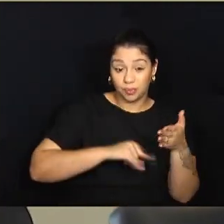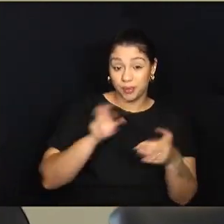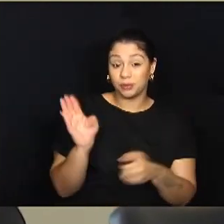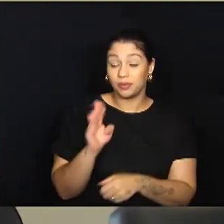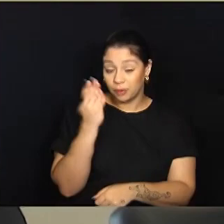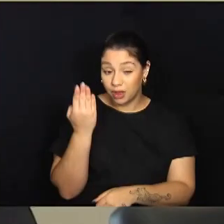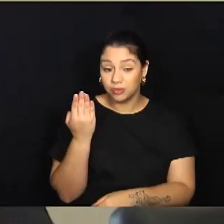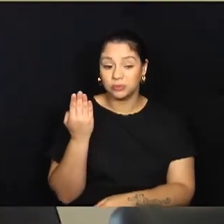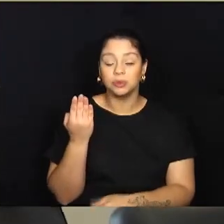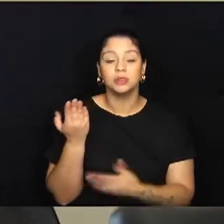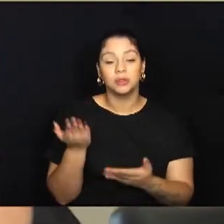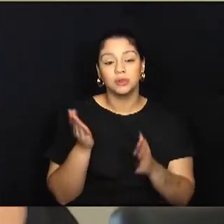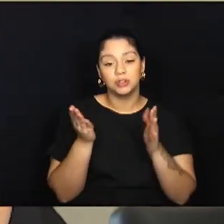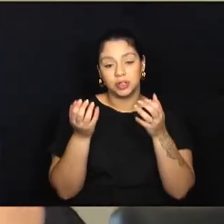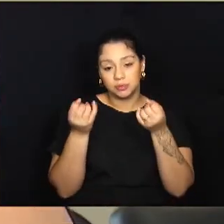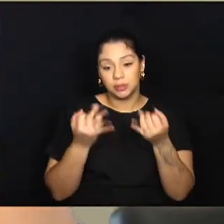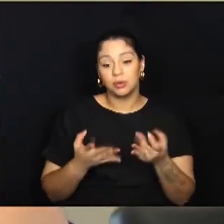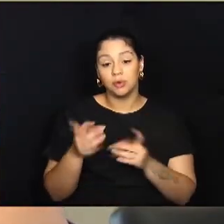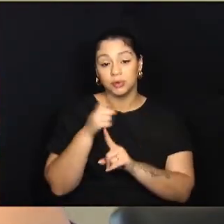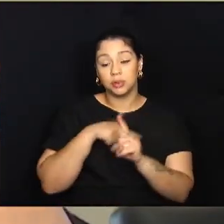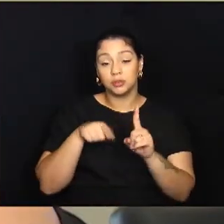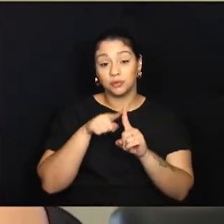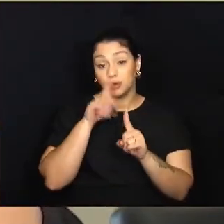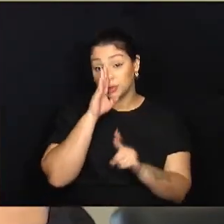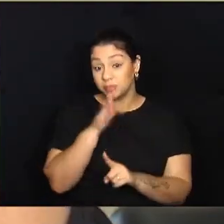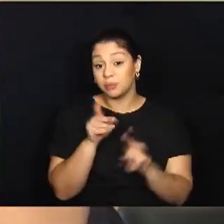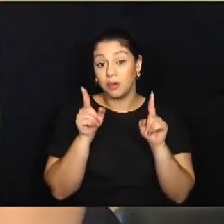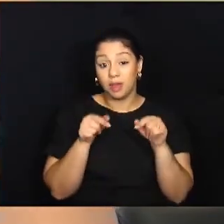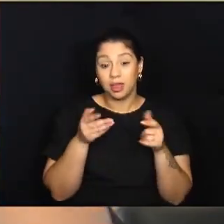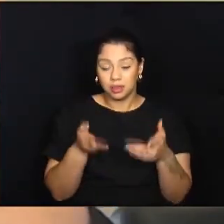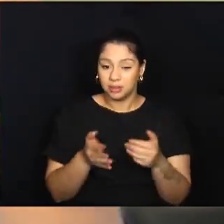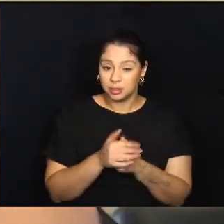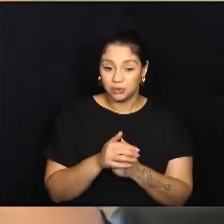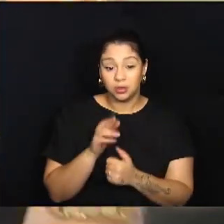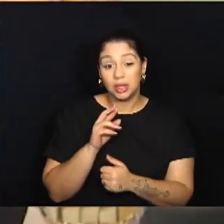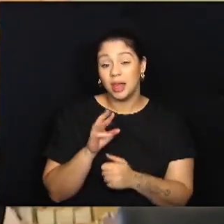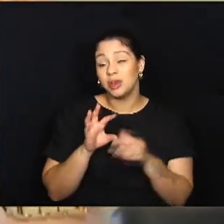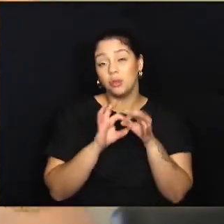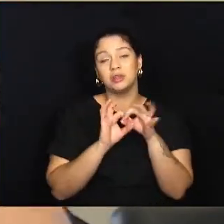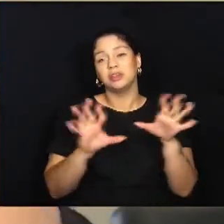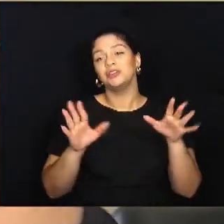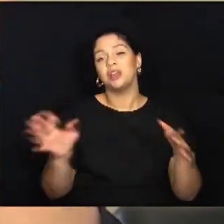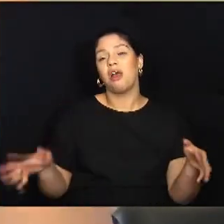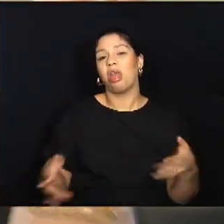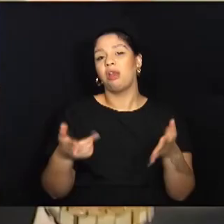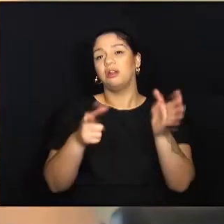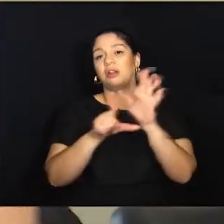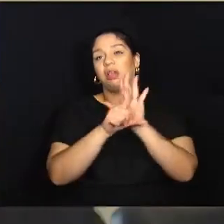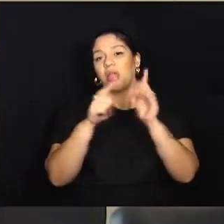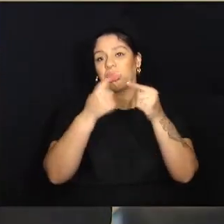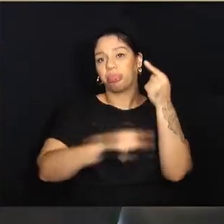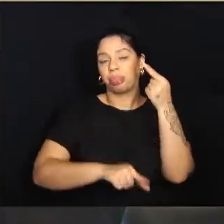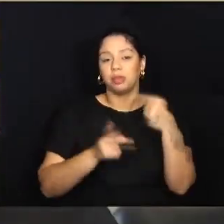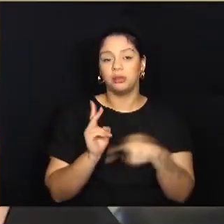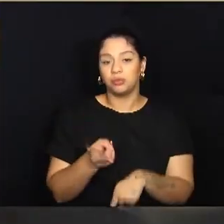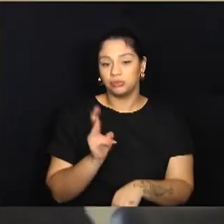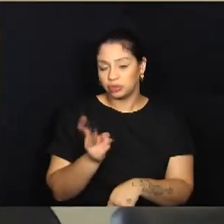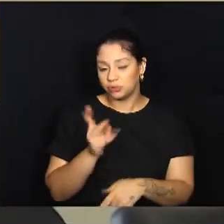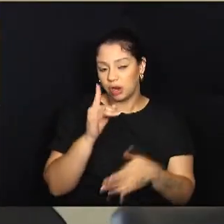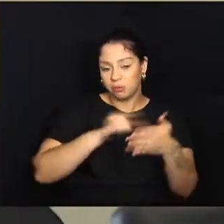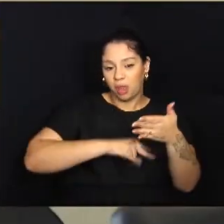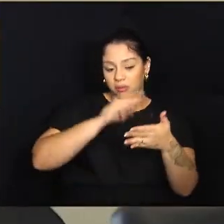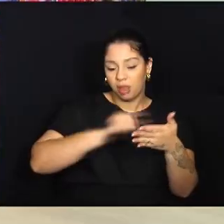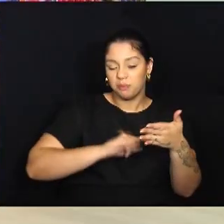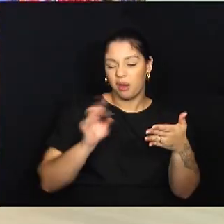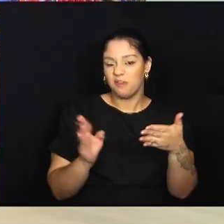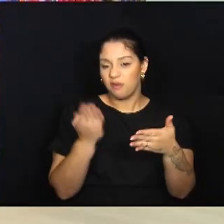e segundo ele, o objetivo principal seria isso, não deixar essa ilegalidade continuar prosperando